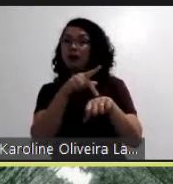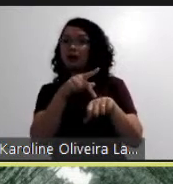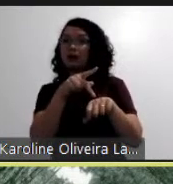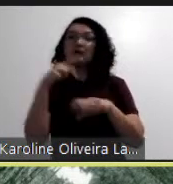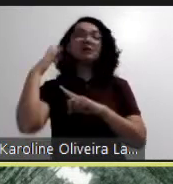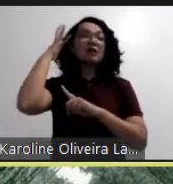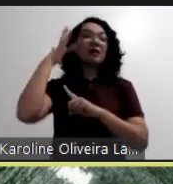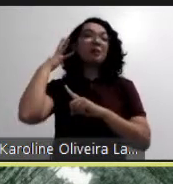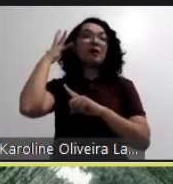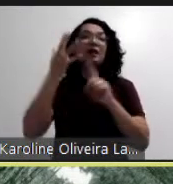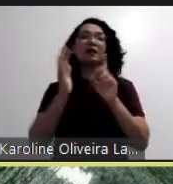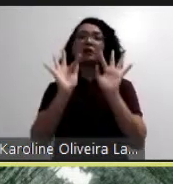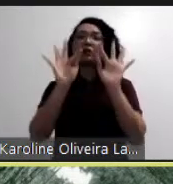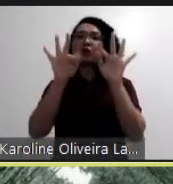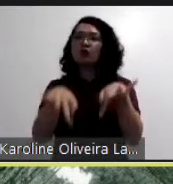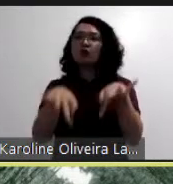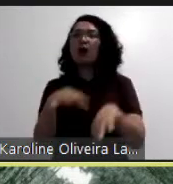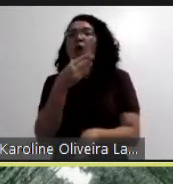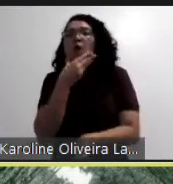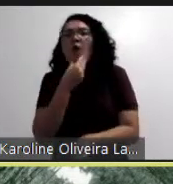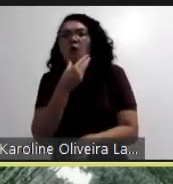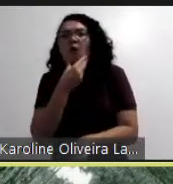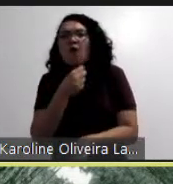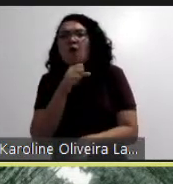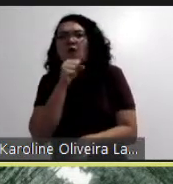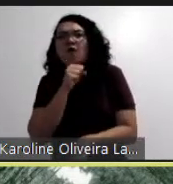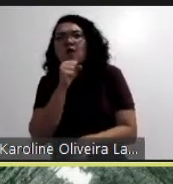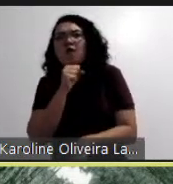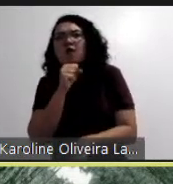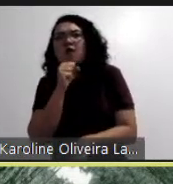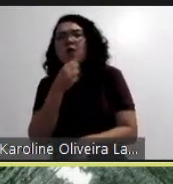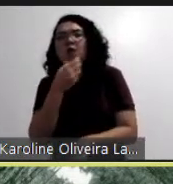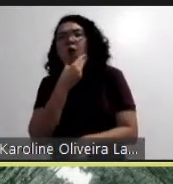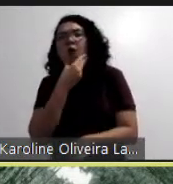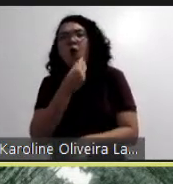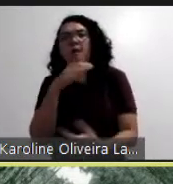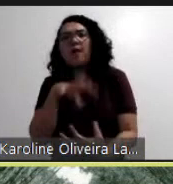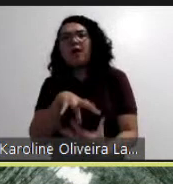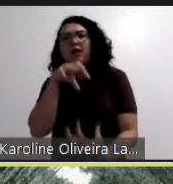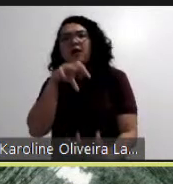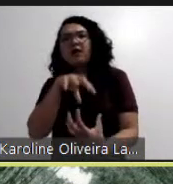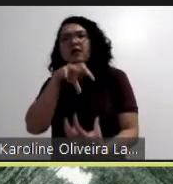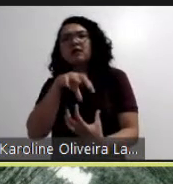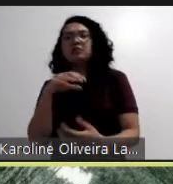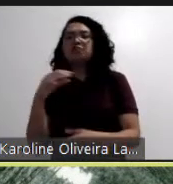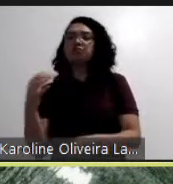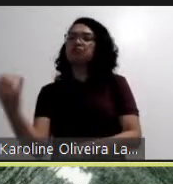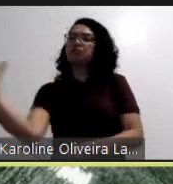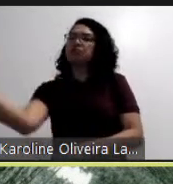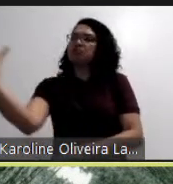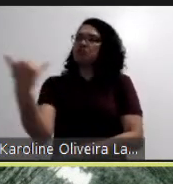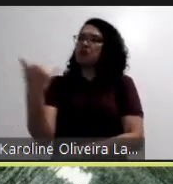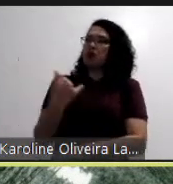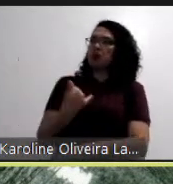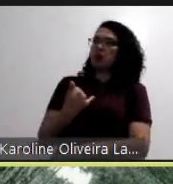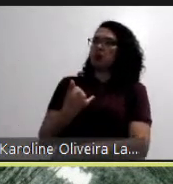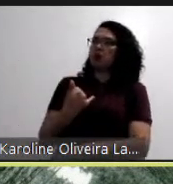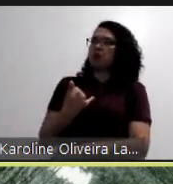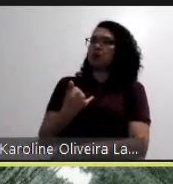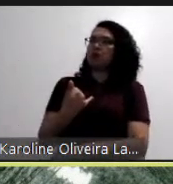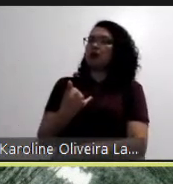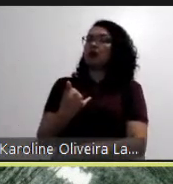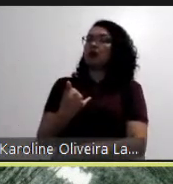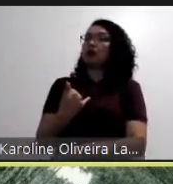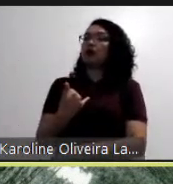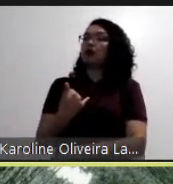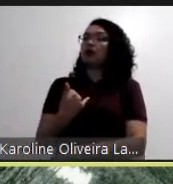um senhorzinho chegou para mim, né, com os filhos, se não me engano, porque não falava inglês,